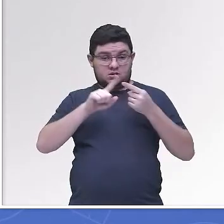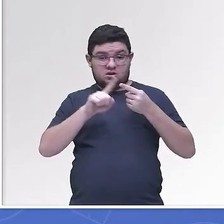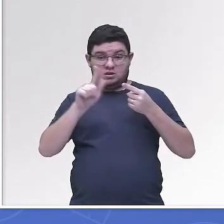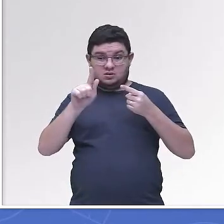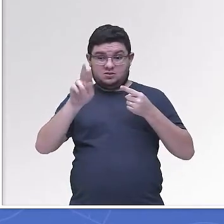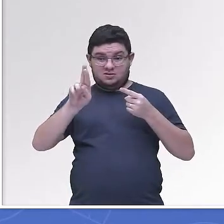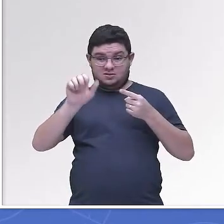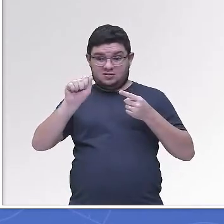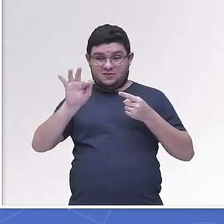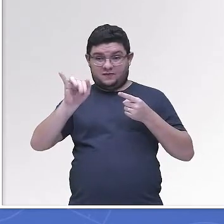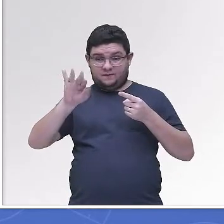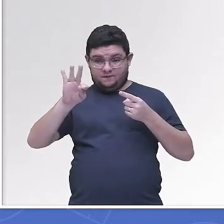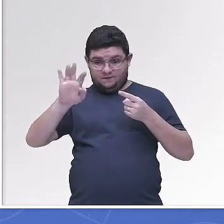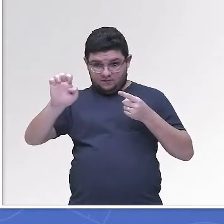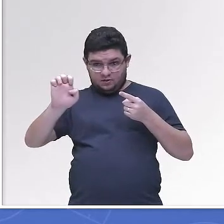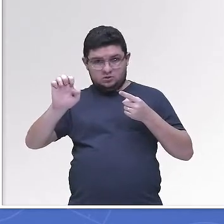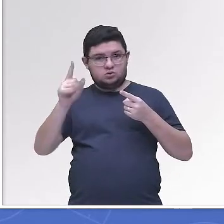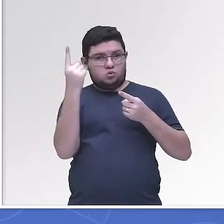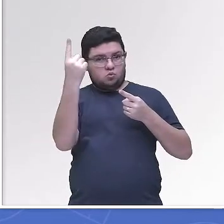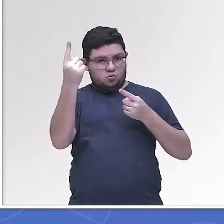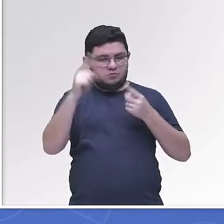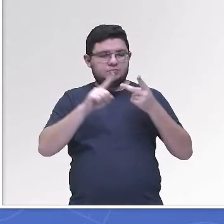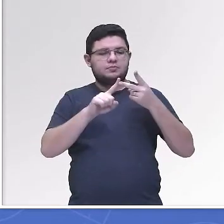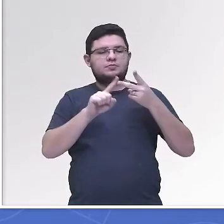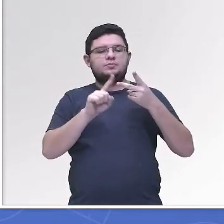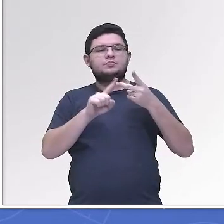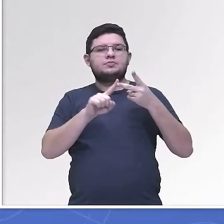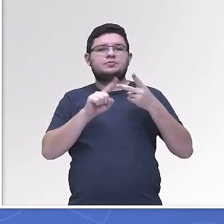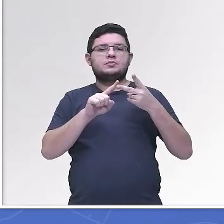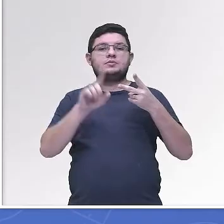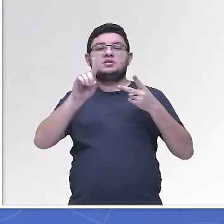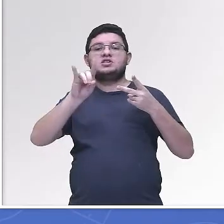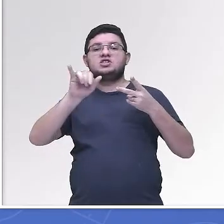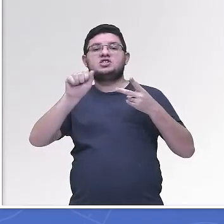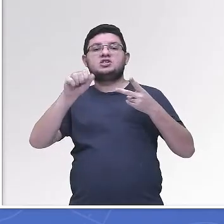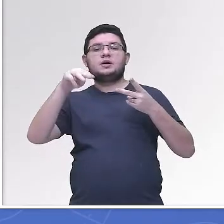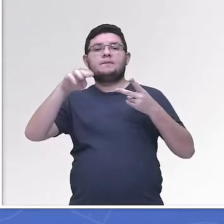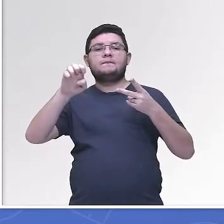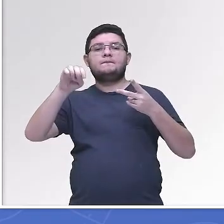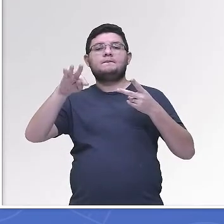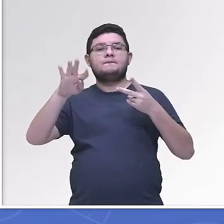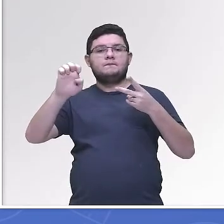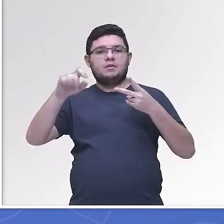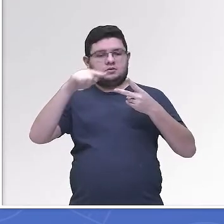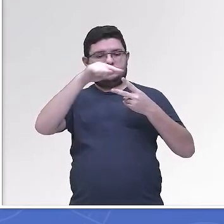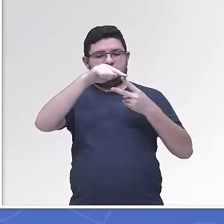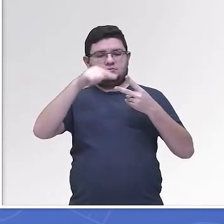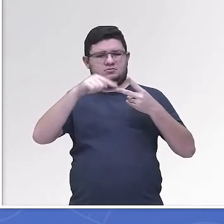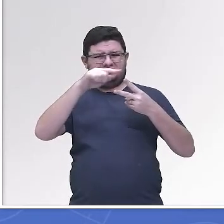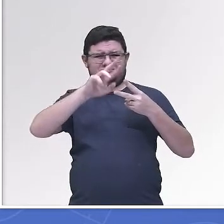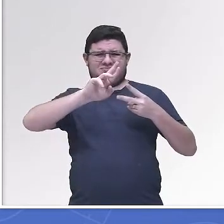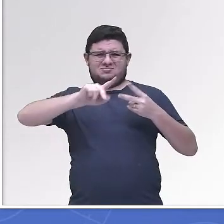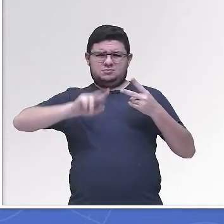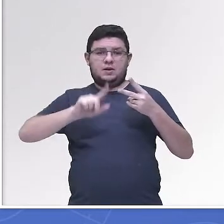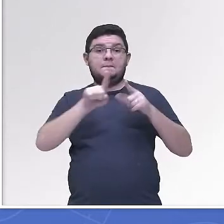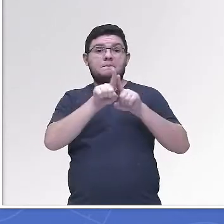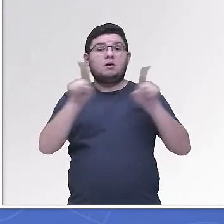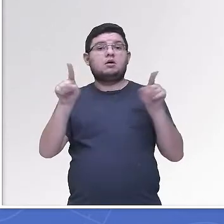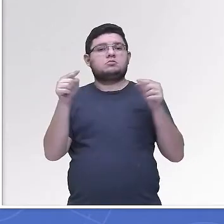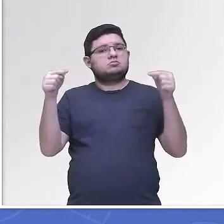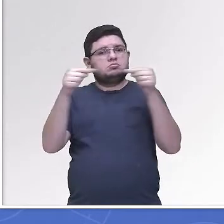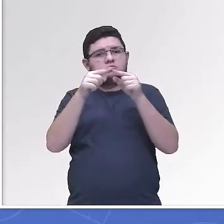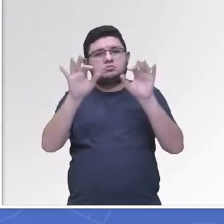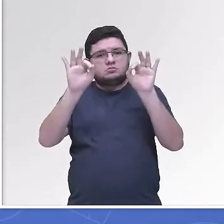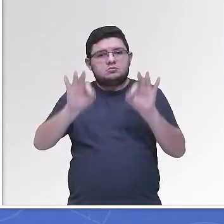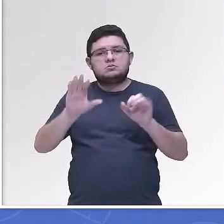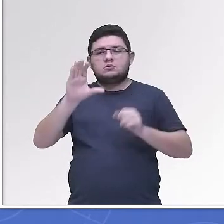substâncias completamente diferentes, mas formadas pelo mesmo elemento químico, que é o carbono. E as substâncias